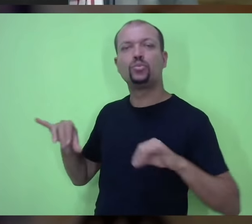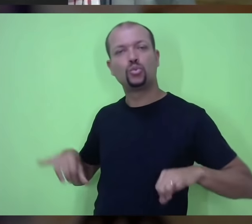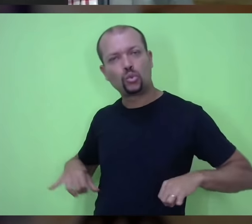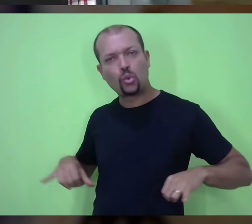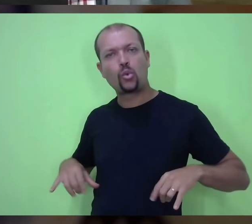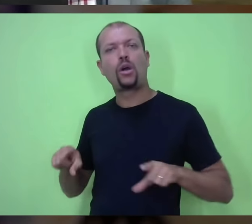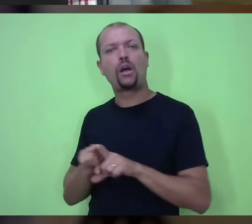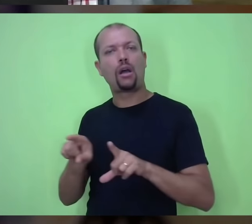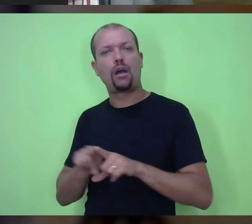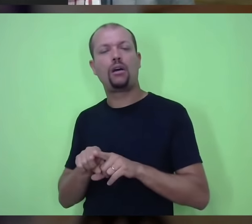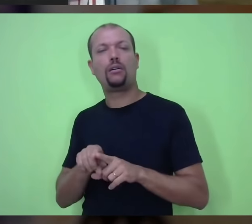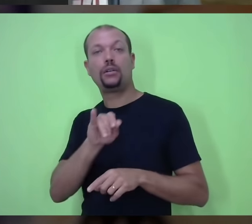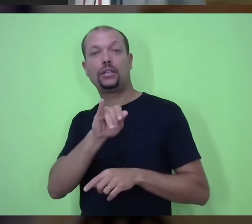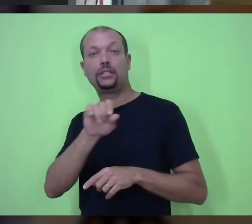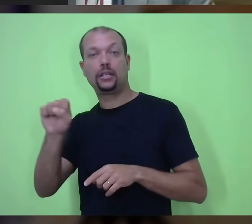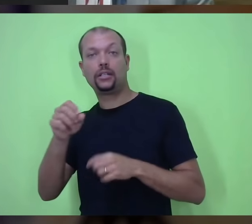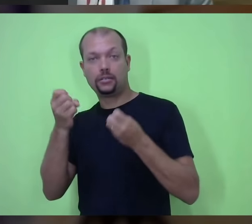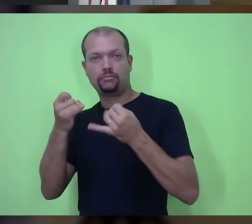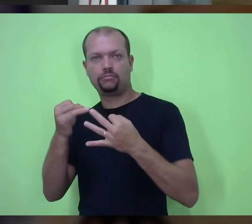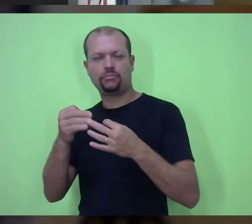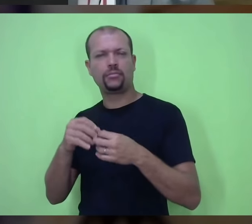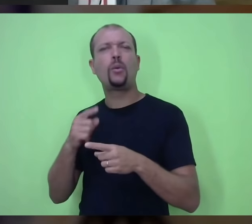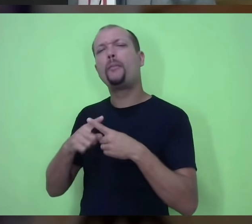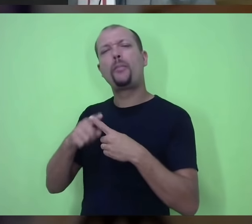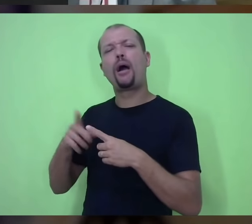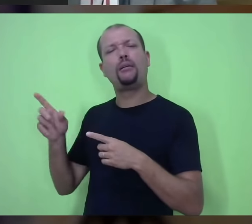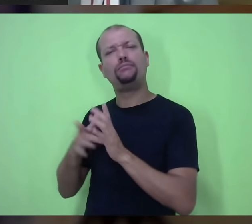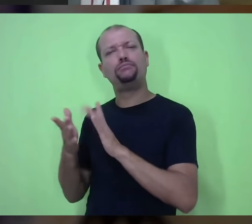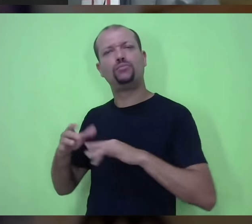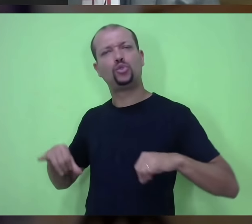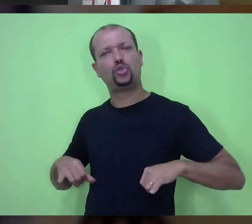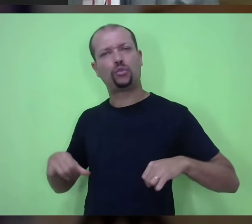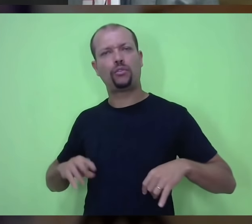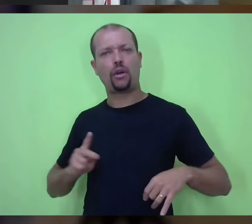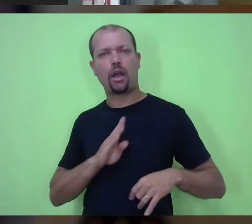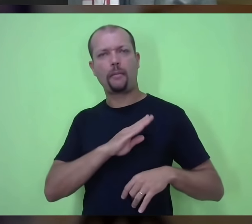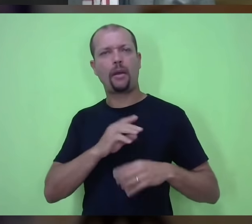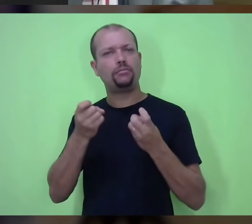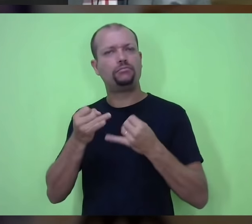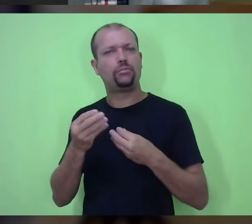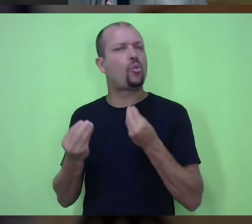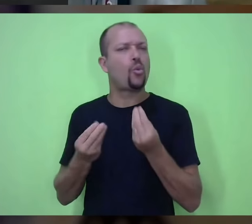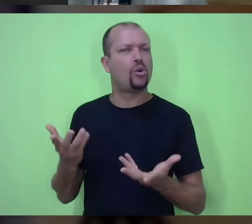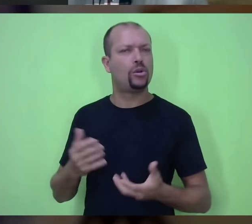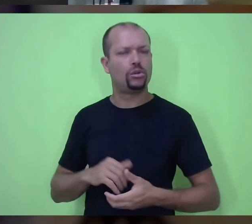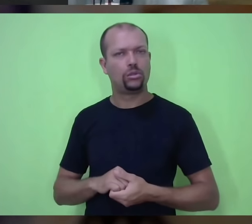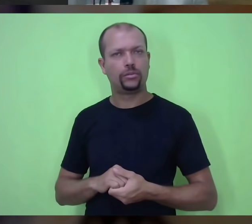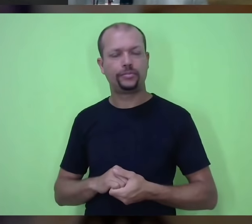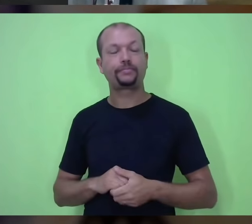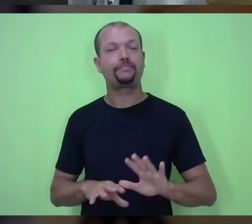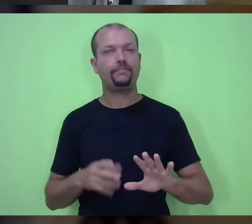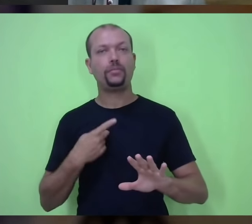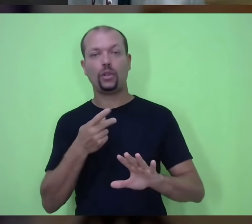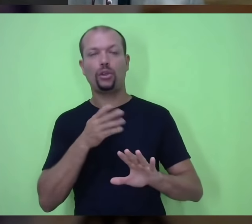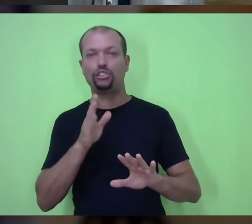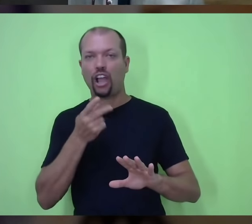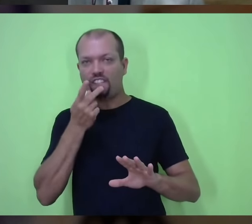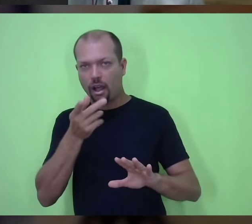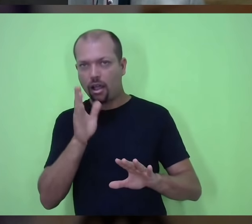também no livro de Isaías, mas qual a função do sofrimento, de acordo com Hebreus? Quando nós